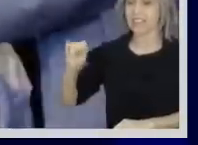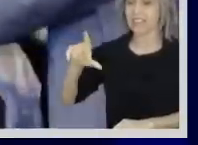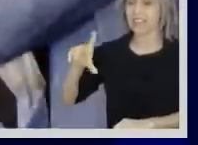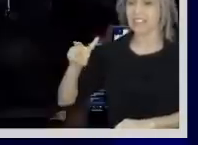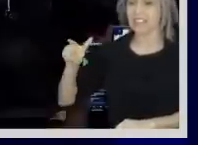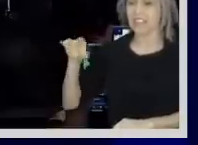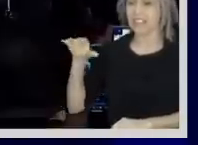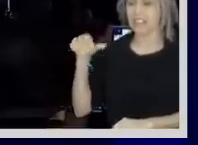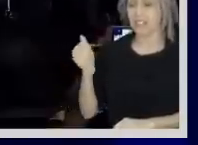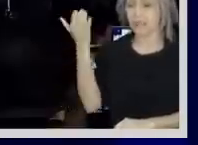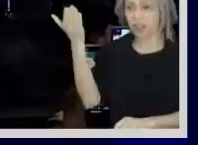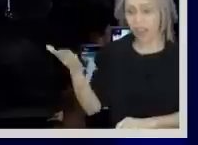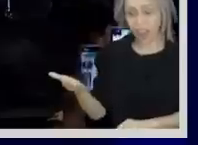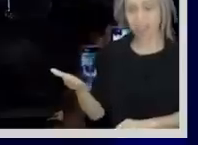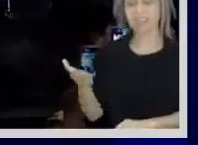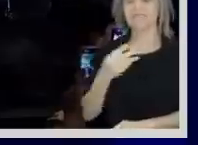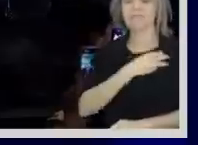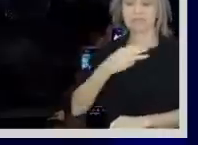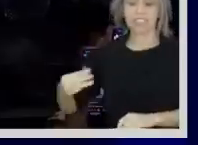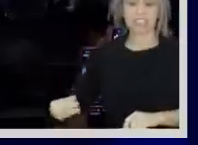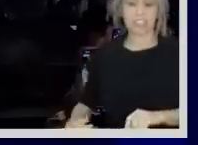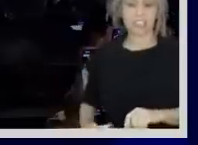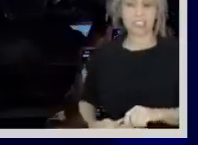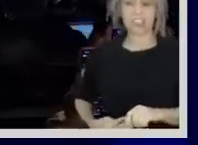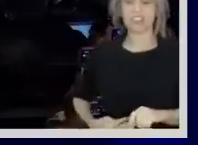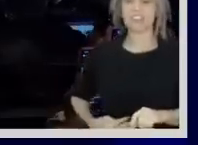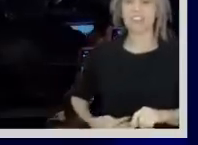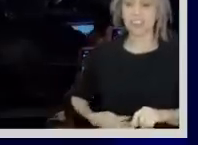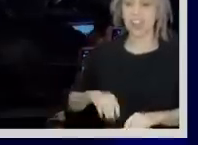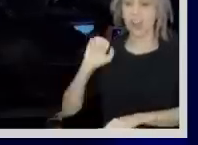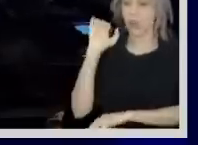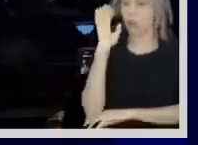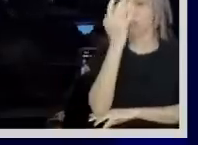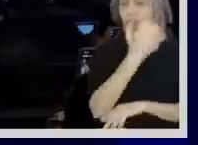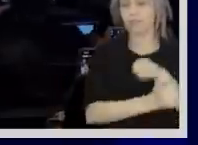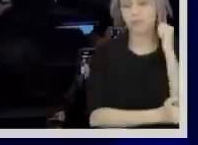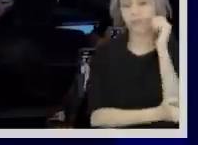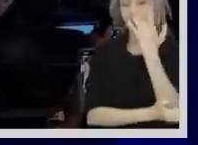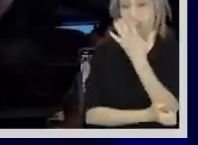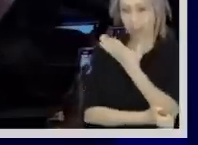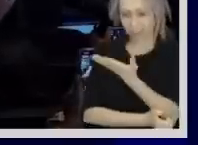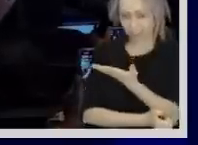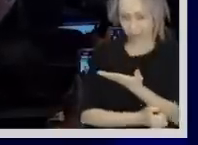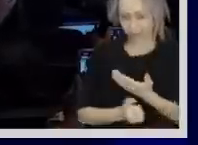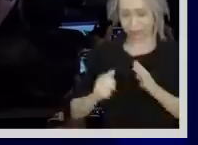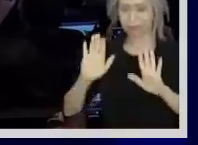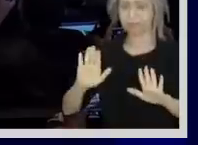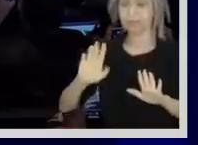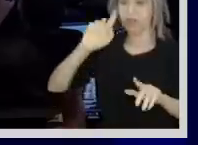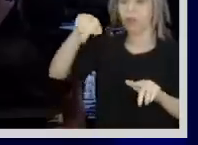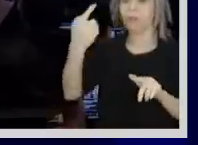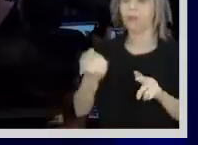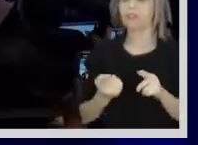fazer entregas, não é? É uma pasta que existe, não é? É a recepção das demandas dos demais ministérios, na verdade, ela está